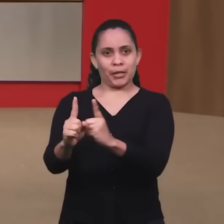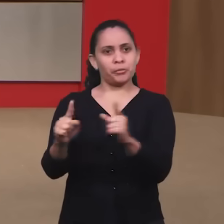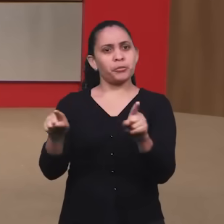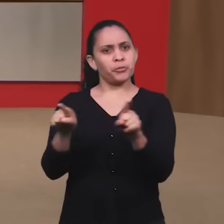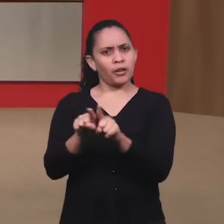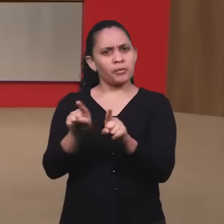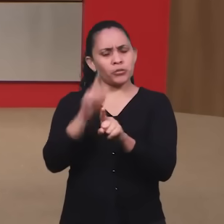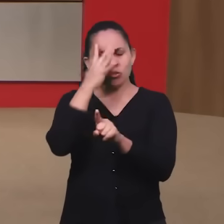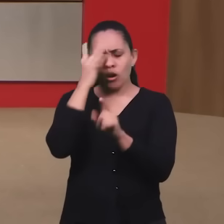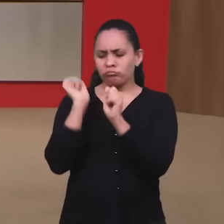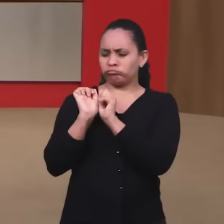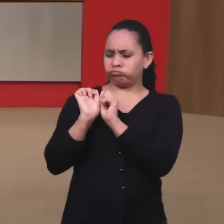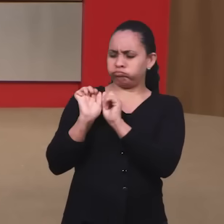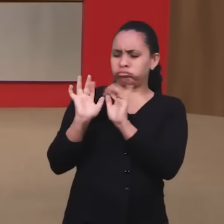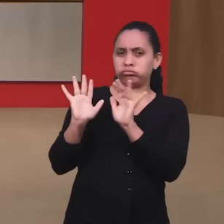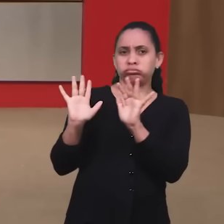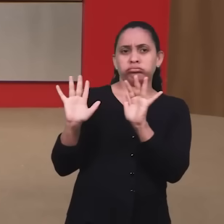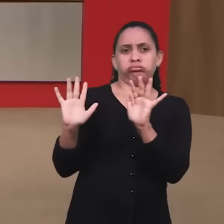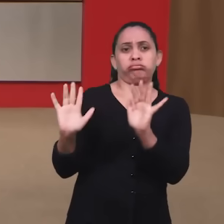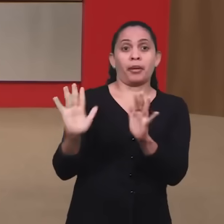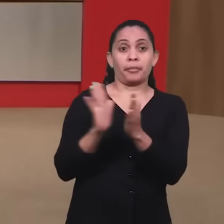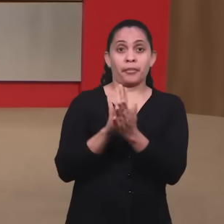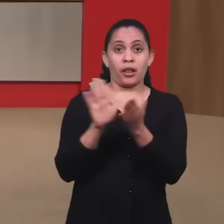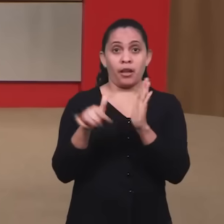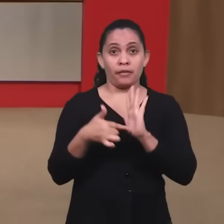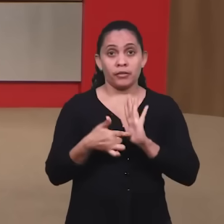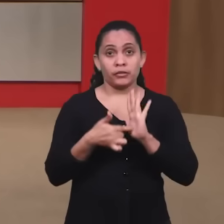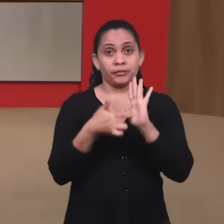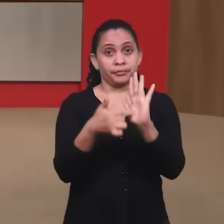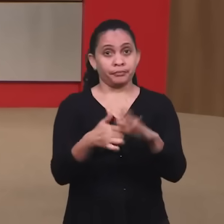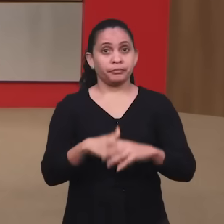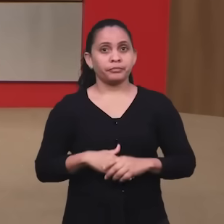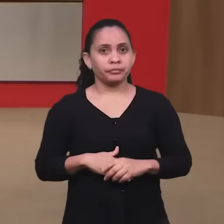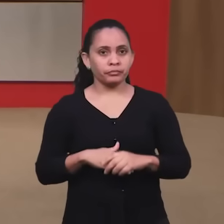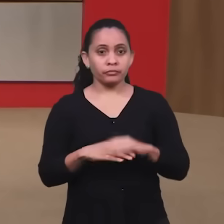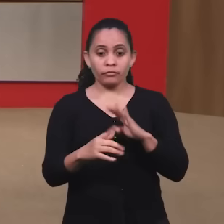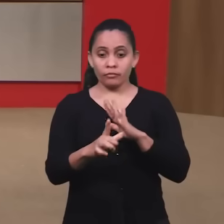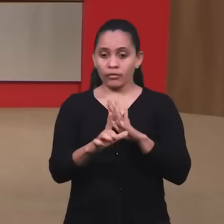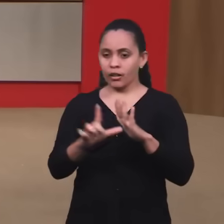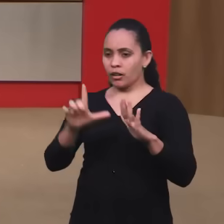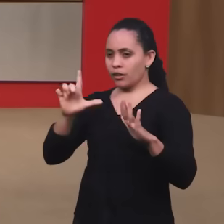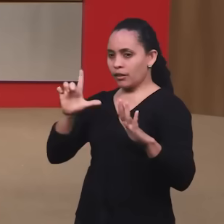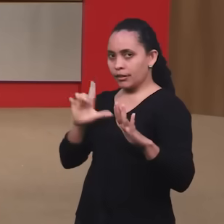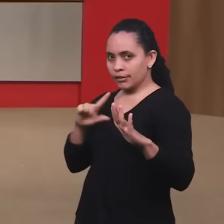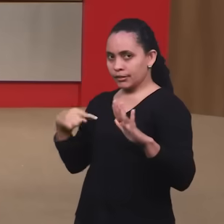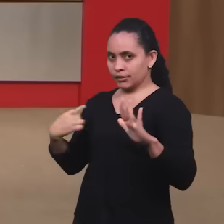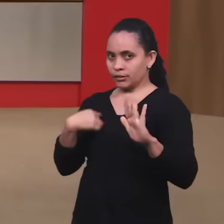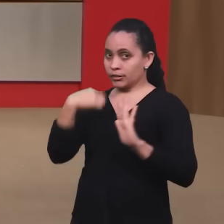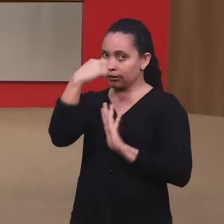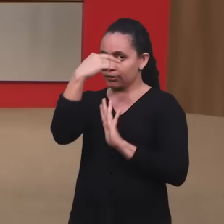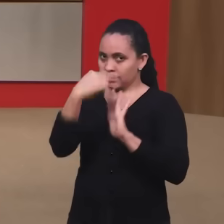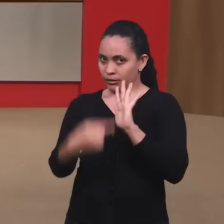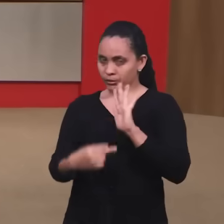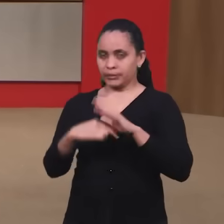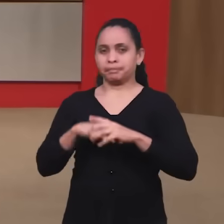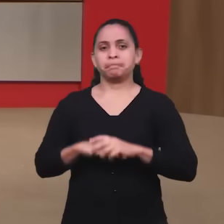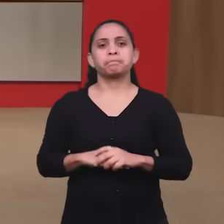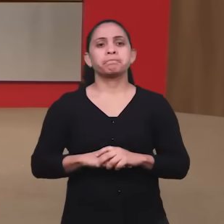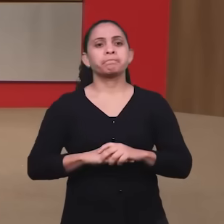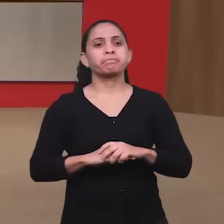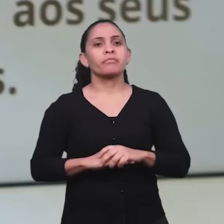uma grande multidão. Isso está registrado na palavra de Deus um pouquinho antes da nossa